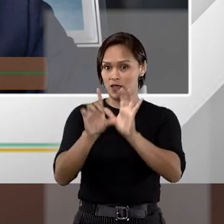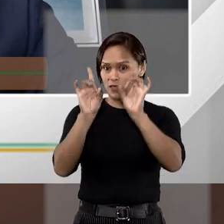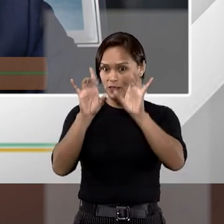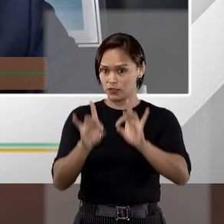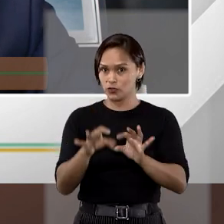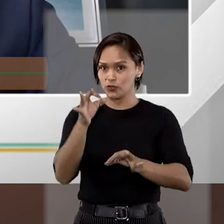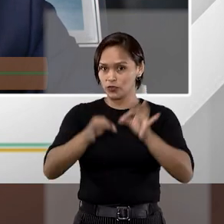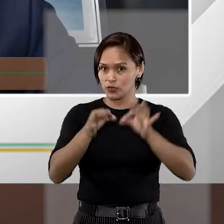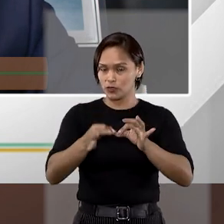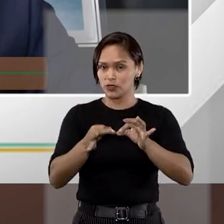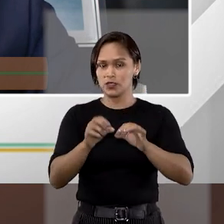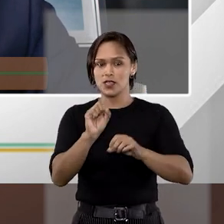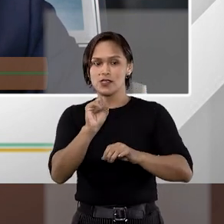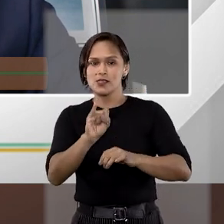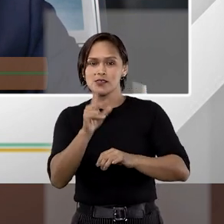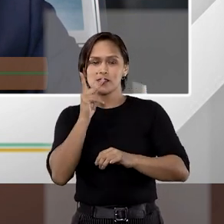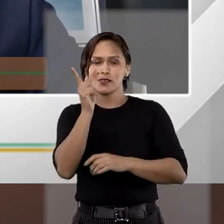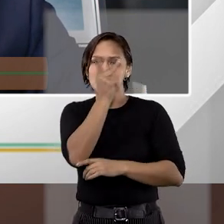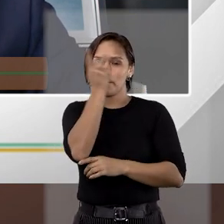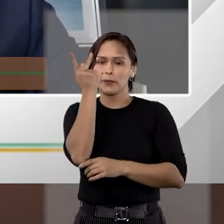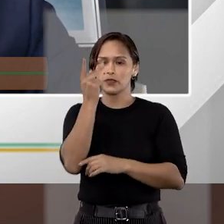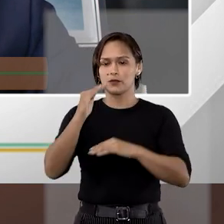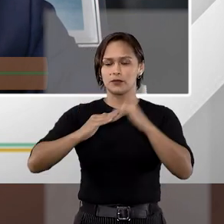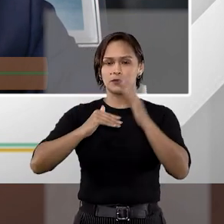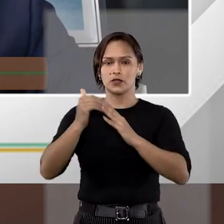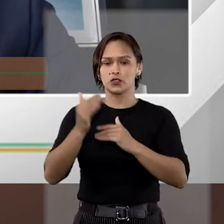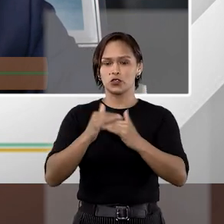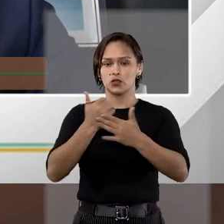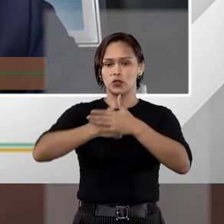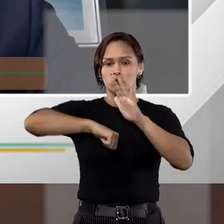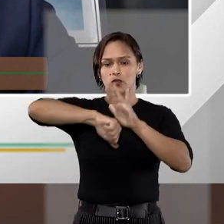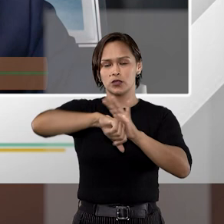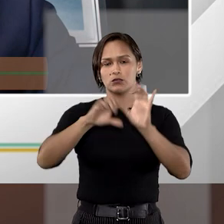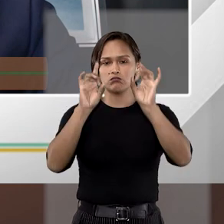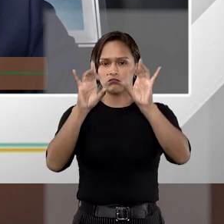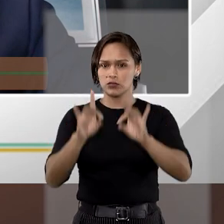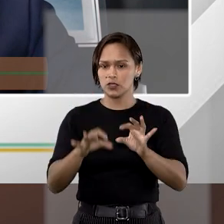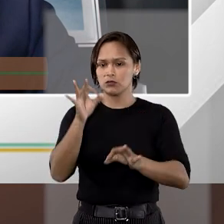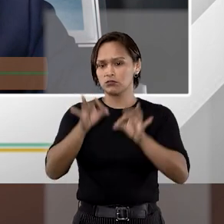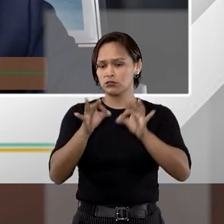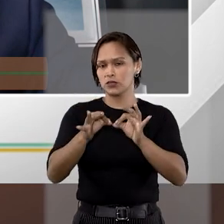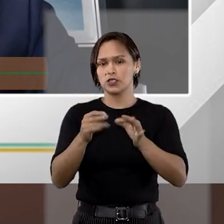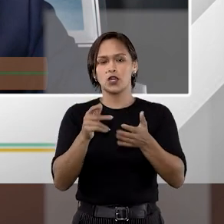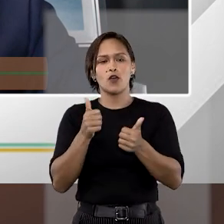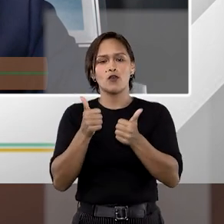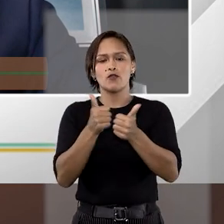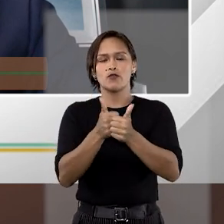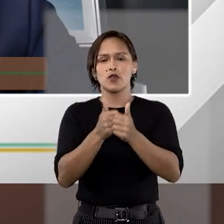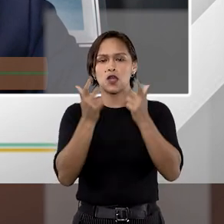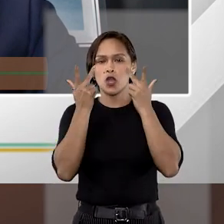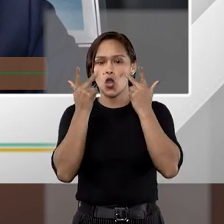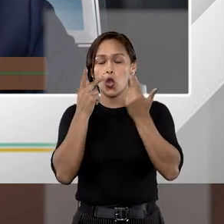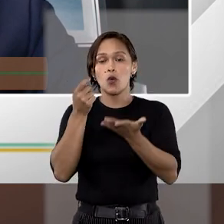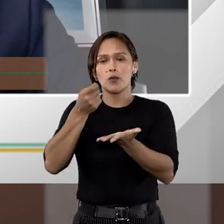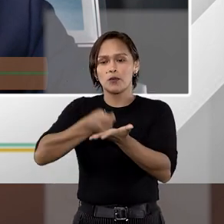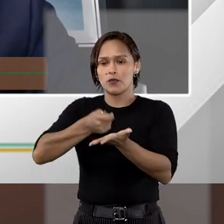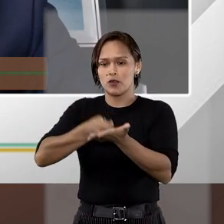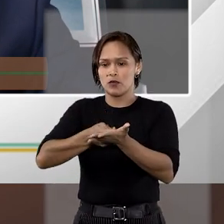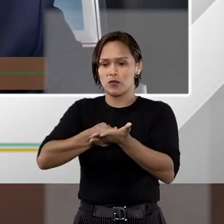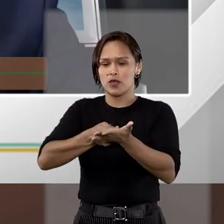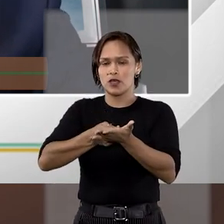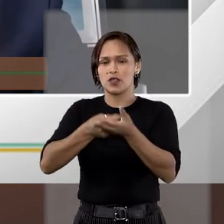Lei do juizado especial vai dizer se a pessoa que cometeu um crime DJ especial foram com desenho em flagrante se